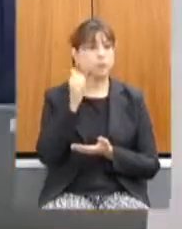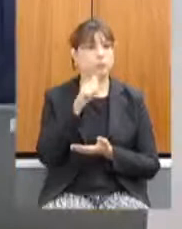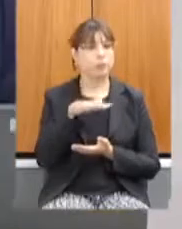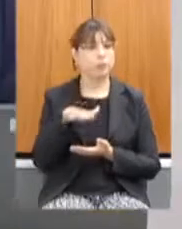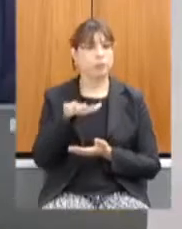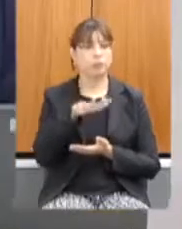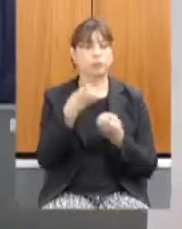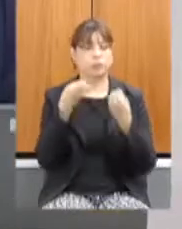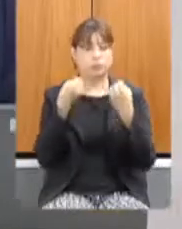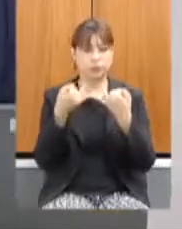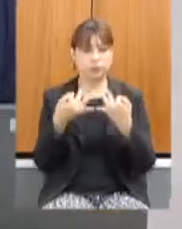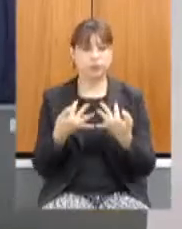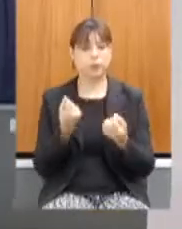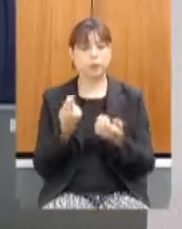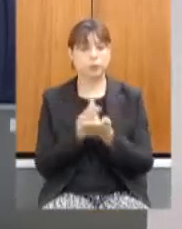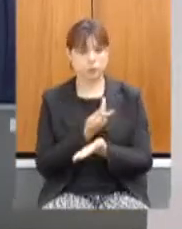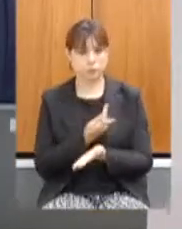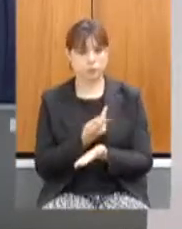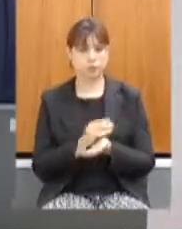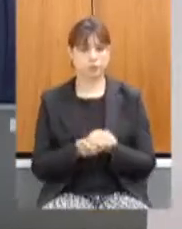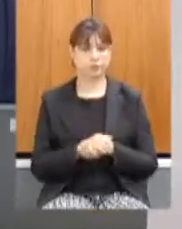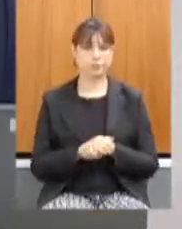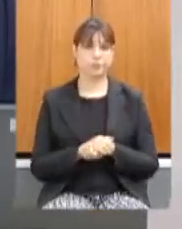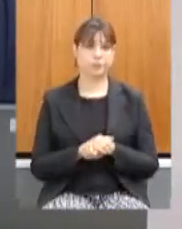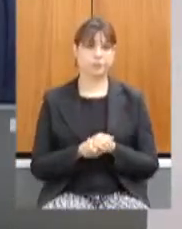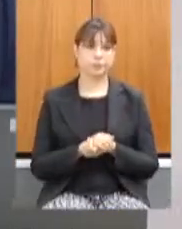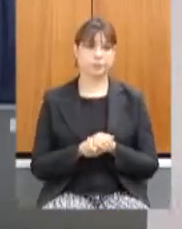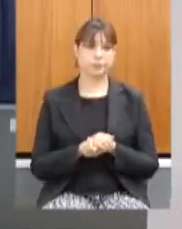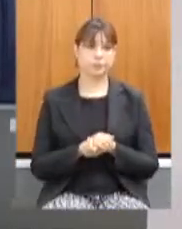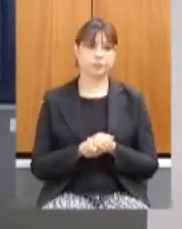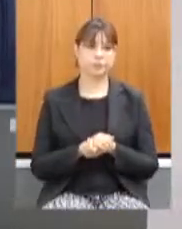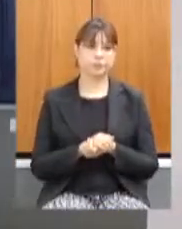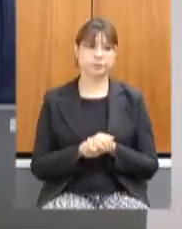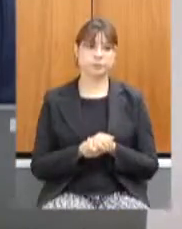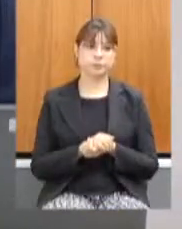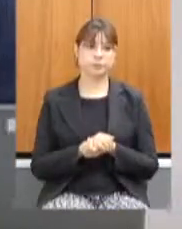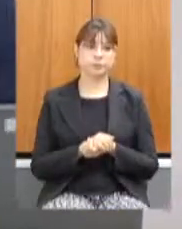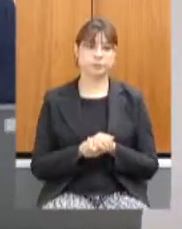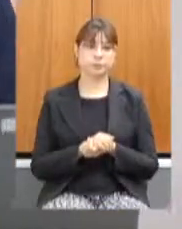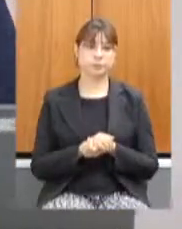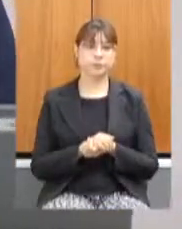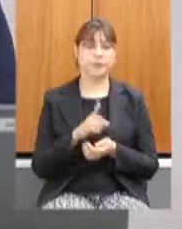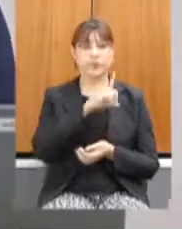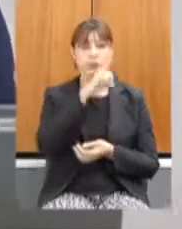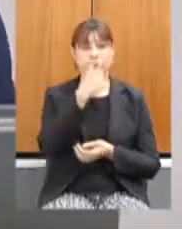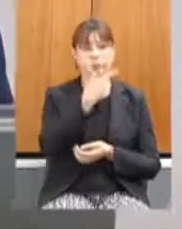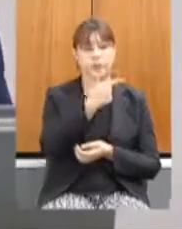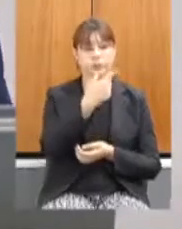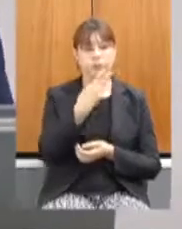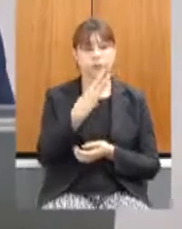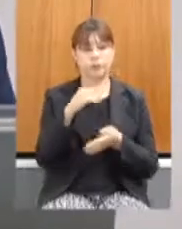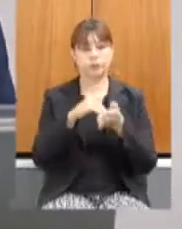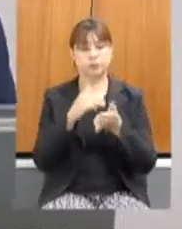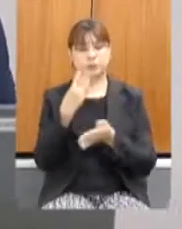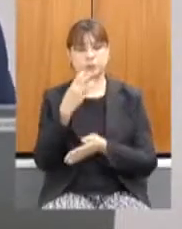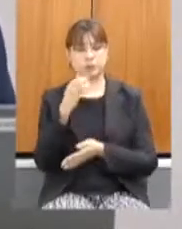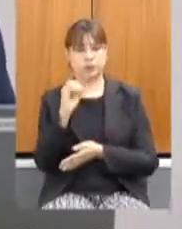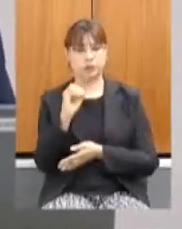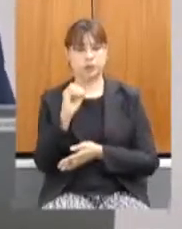nesta edição da Assembleia fiscaliza realizada entre os dias 23 e 30 de novembro